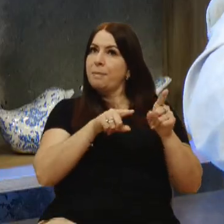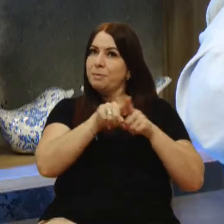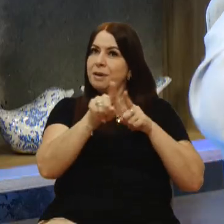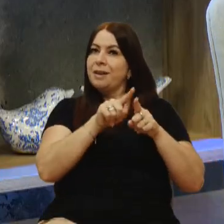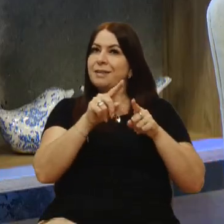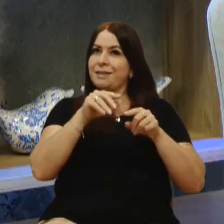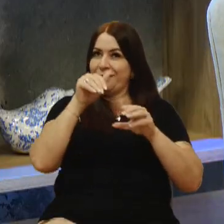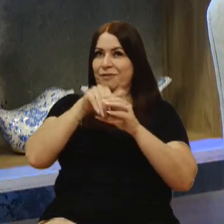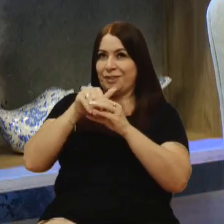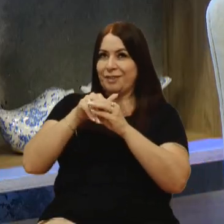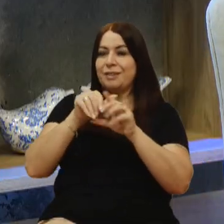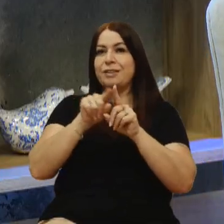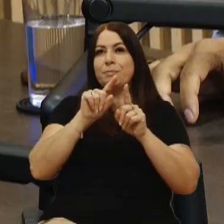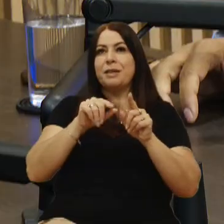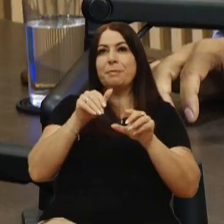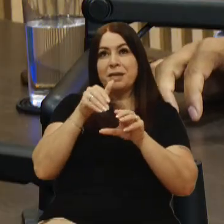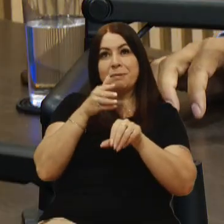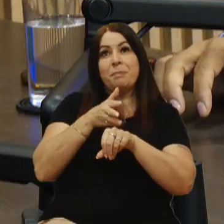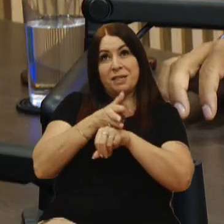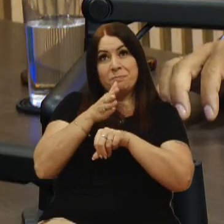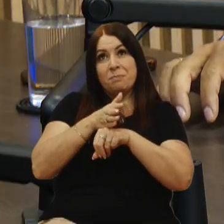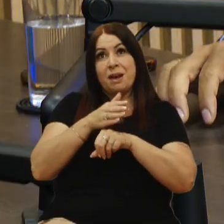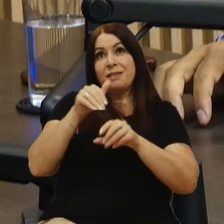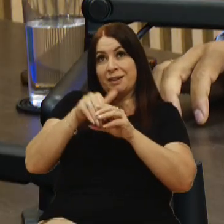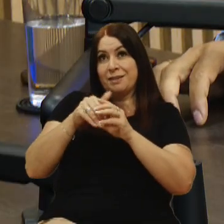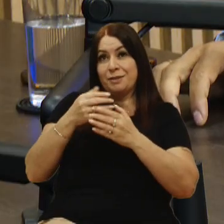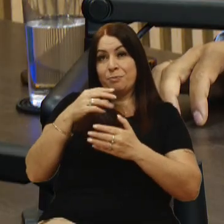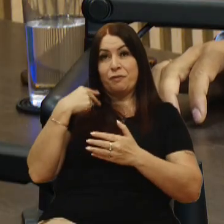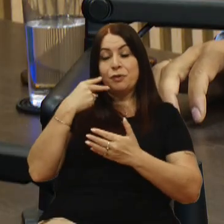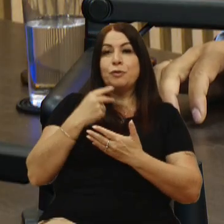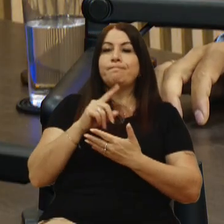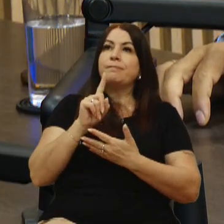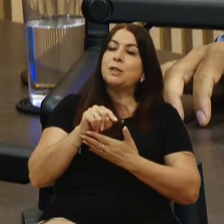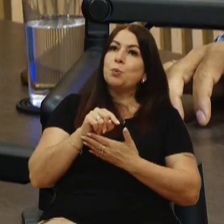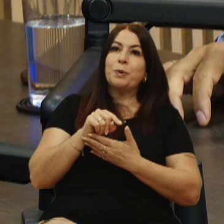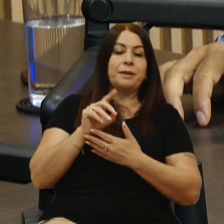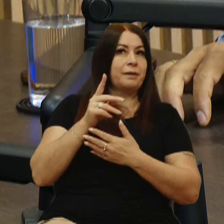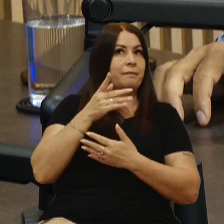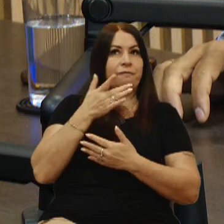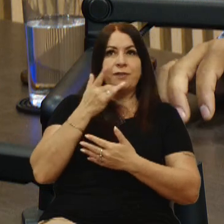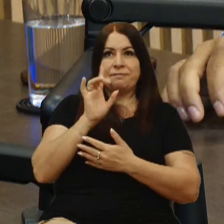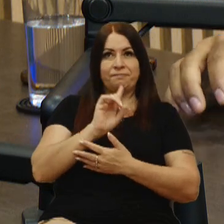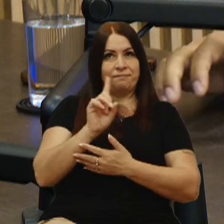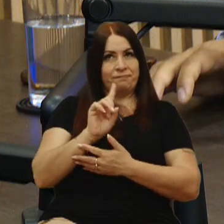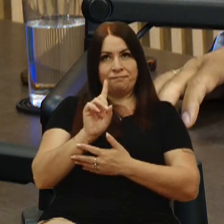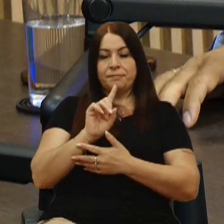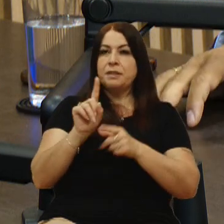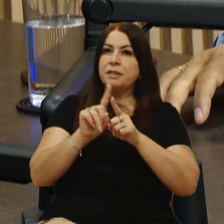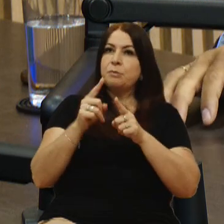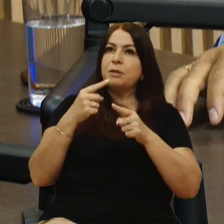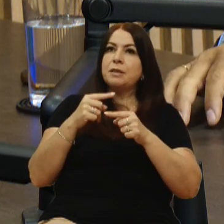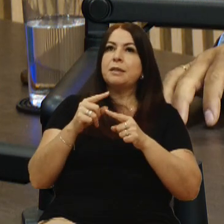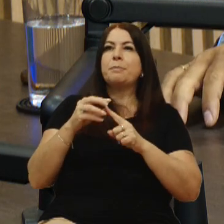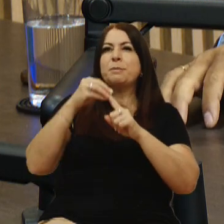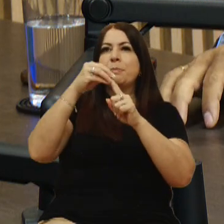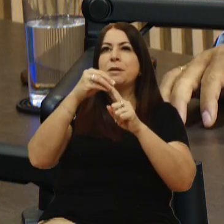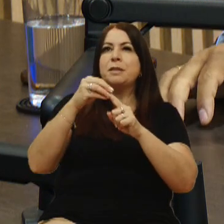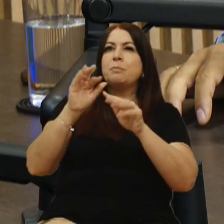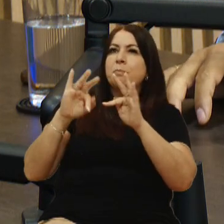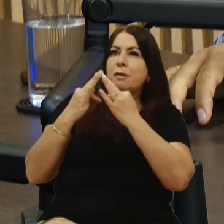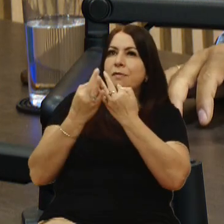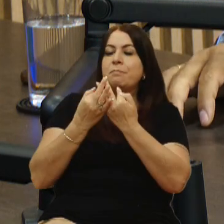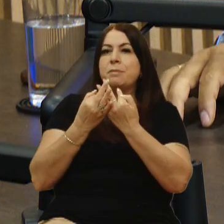depois também participar de uma eleição. Na verdade não é nada fácil, né? Principalmente por causa da família,